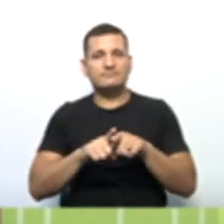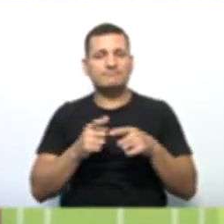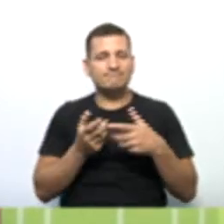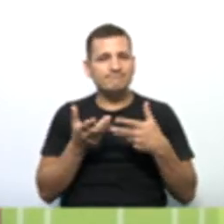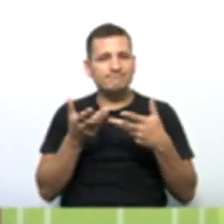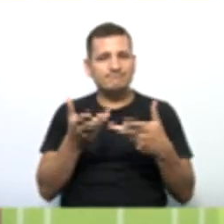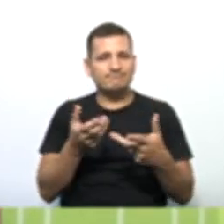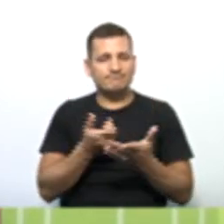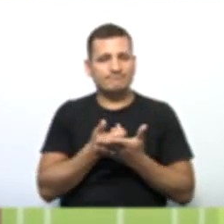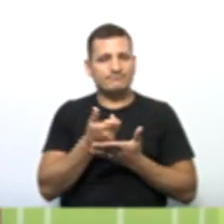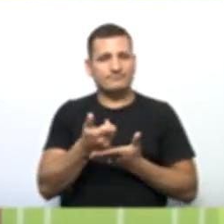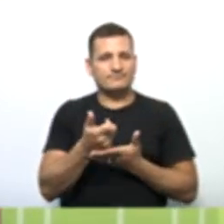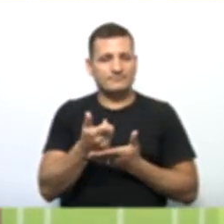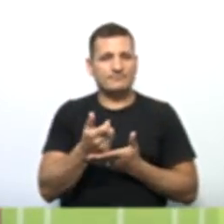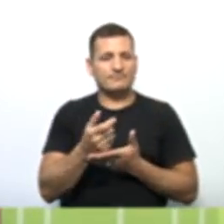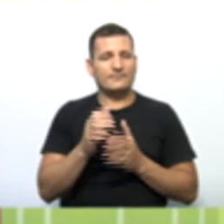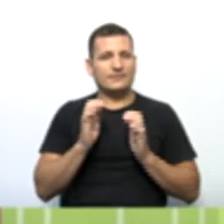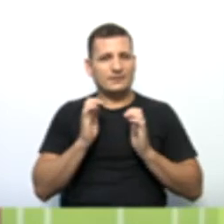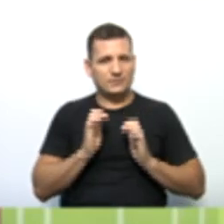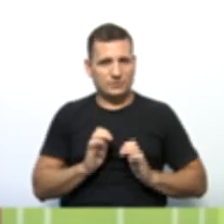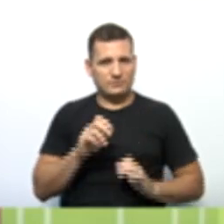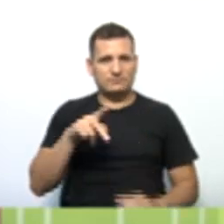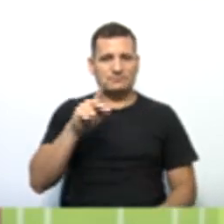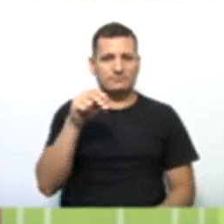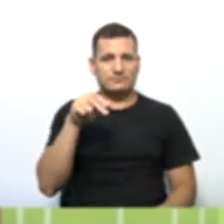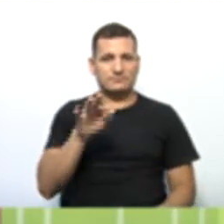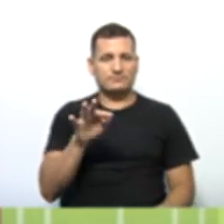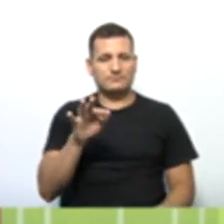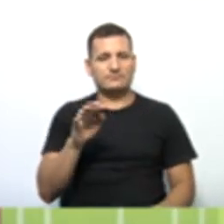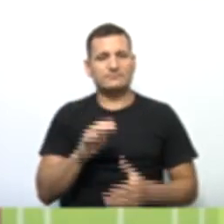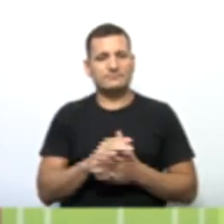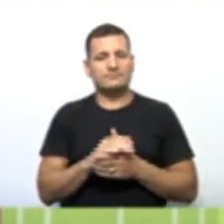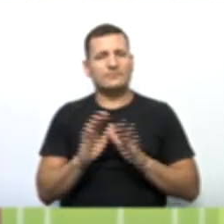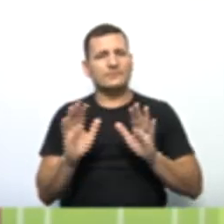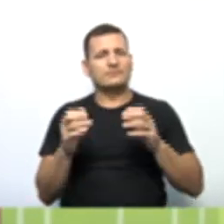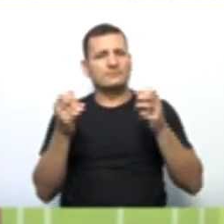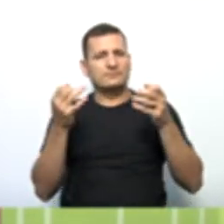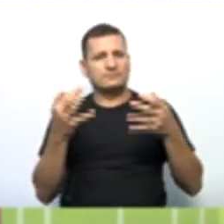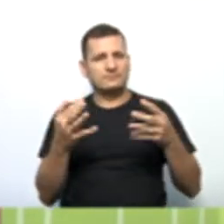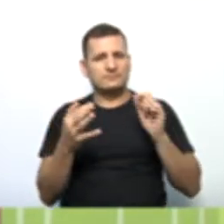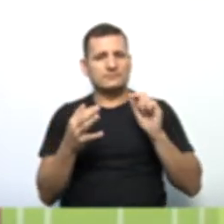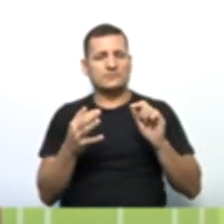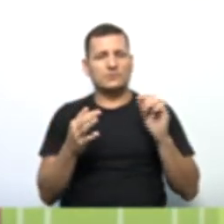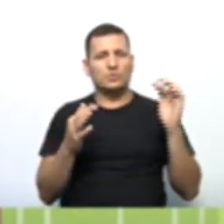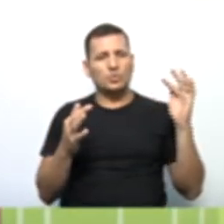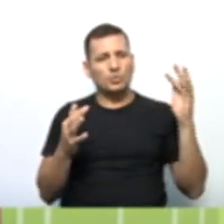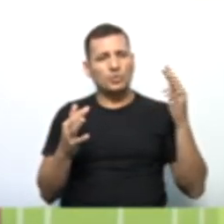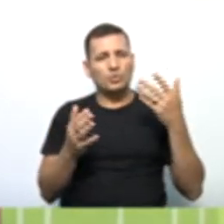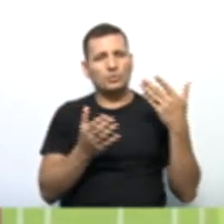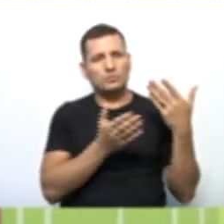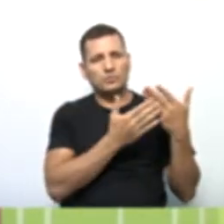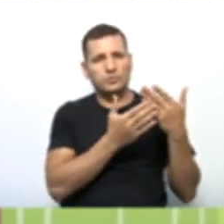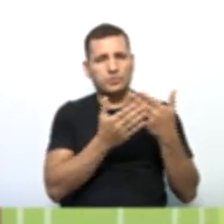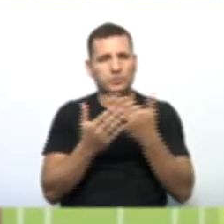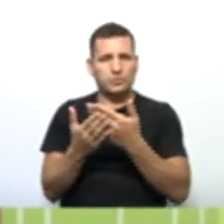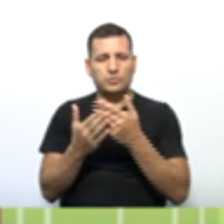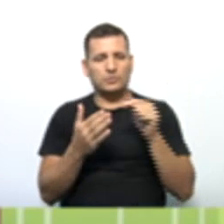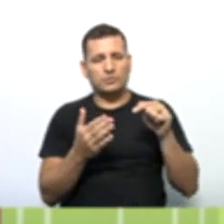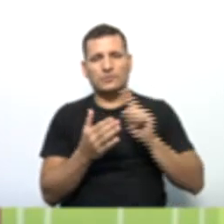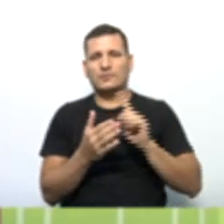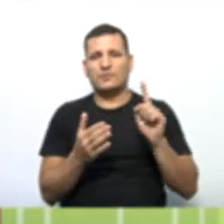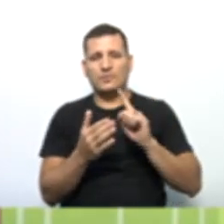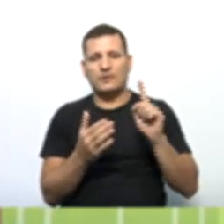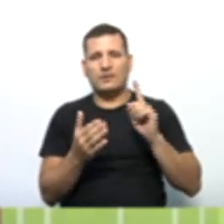é a ética kantiana. O que a gente está querendo dizer para vocês, galera, é que tudo isso que a gente está estudando não está flutuando no